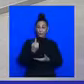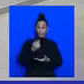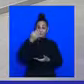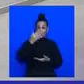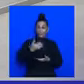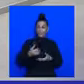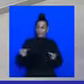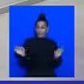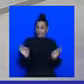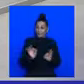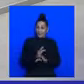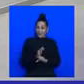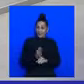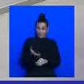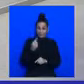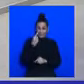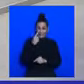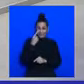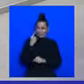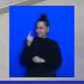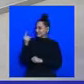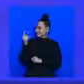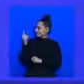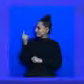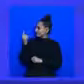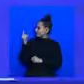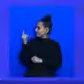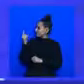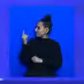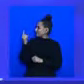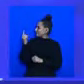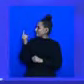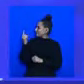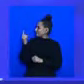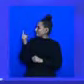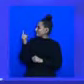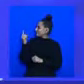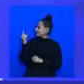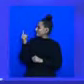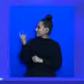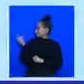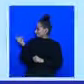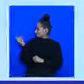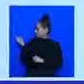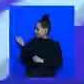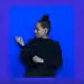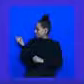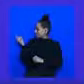nosso globo número 1 já está preparado, bolas posicionadas, valendo!